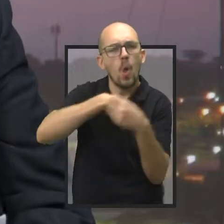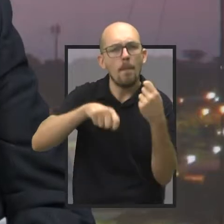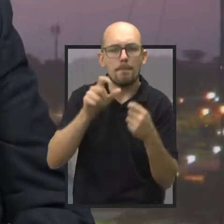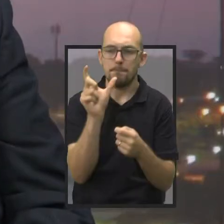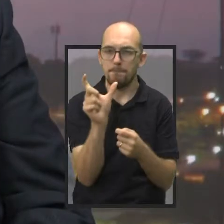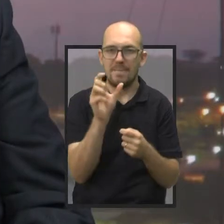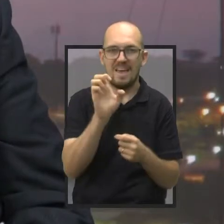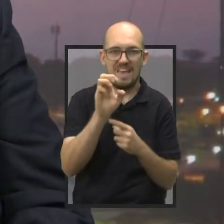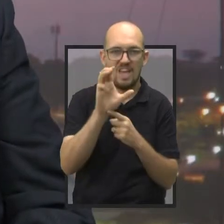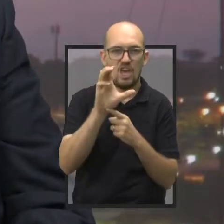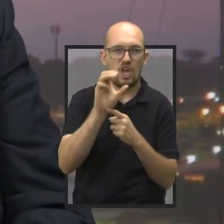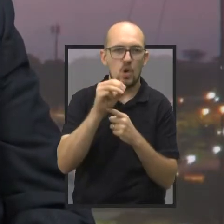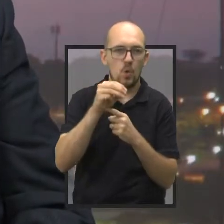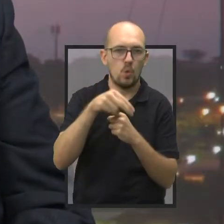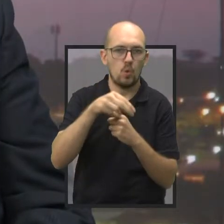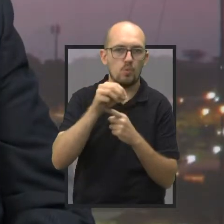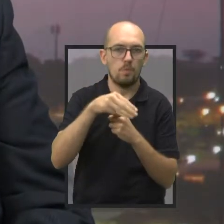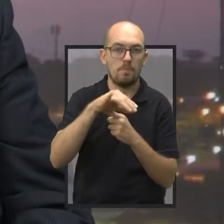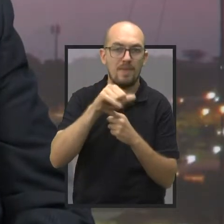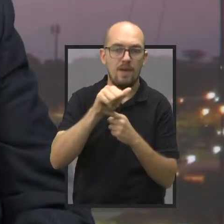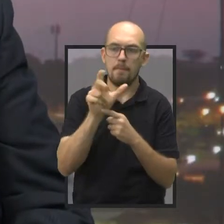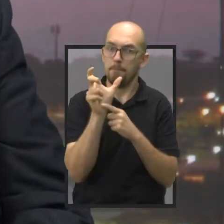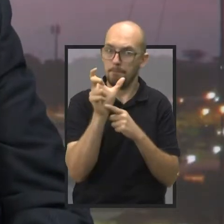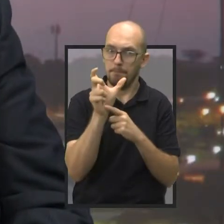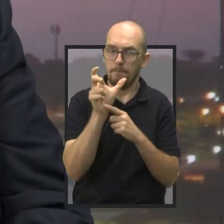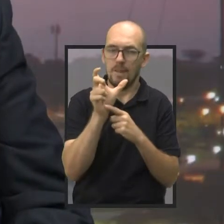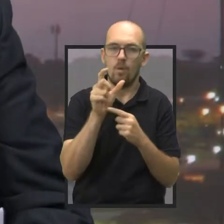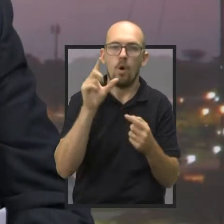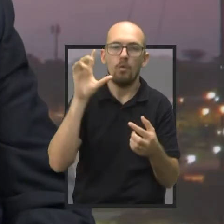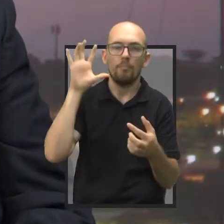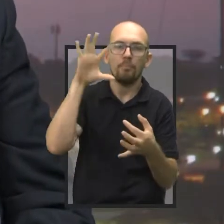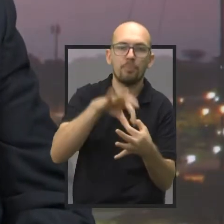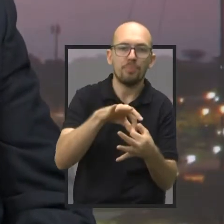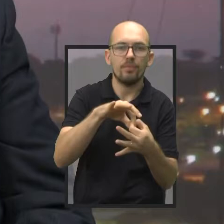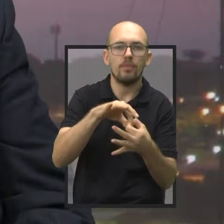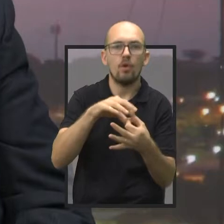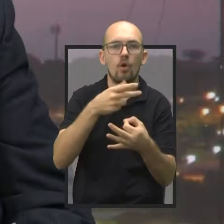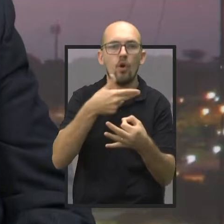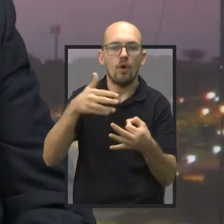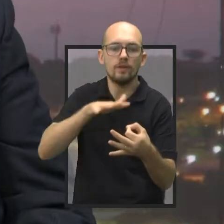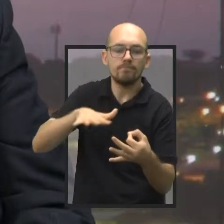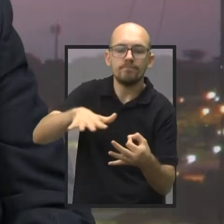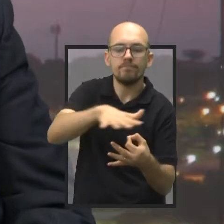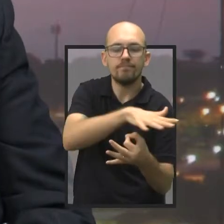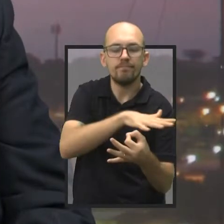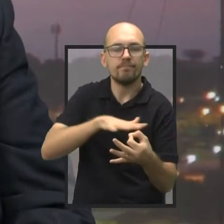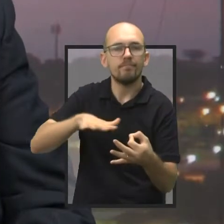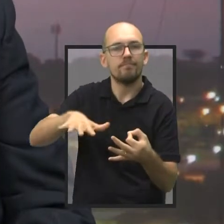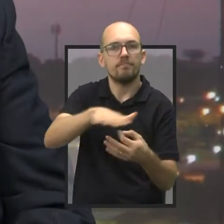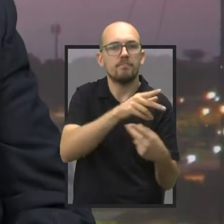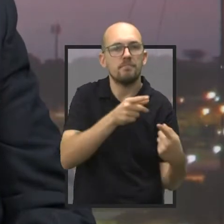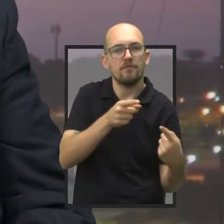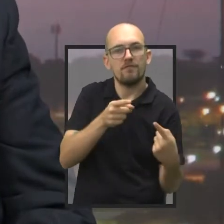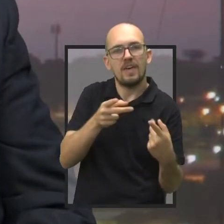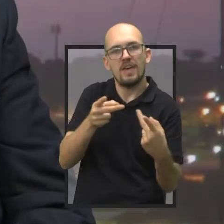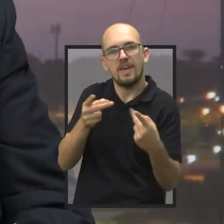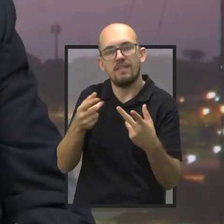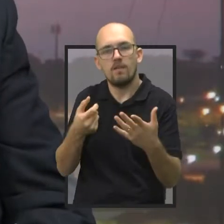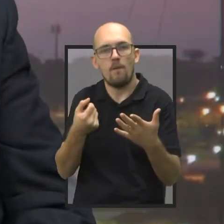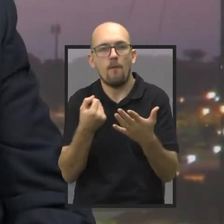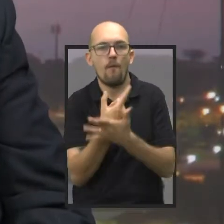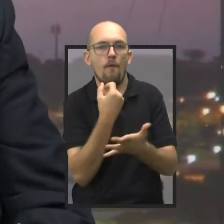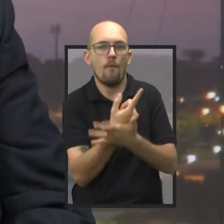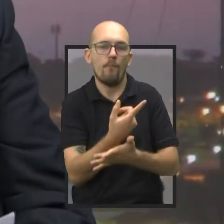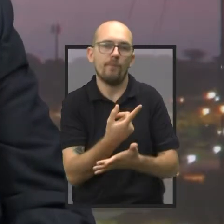utilizada mais para nos referirmos ao mercado. Mercado como? No sentido do mercado de